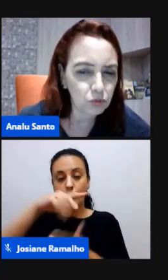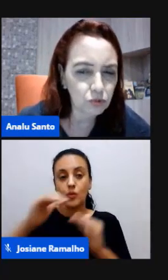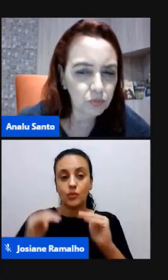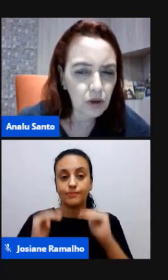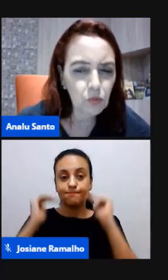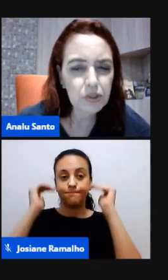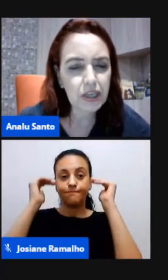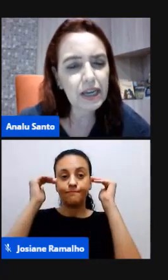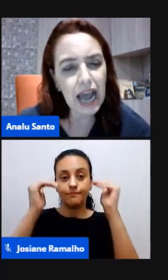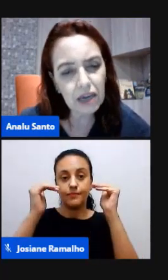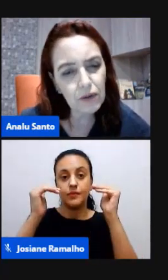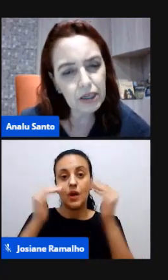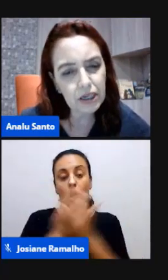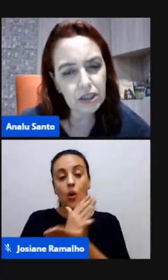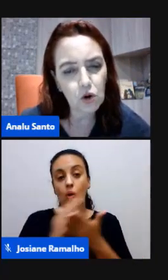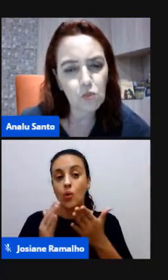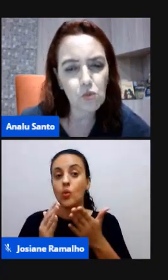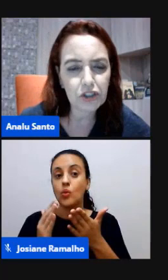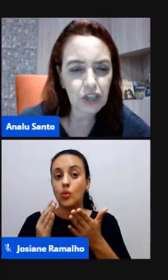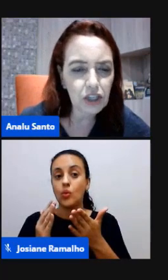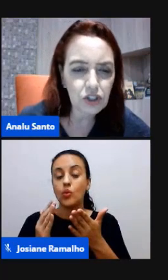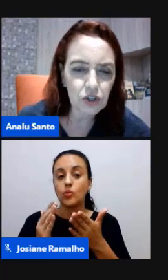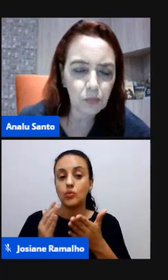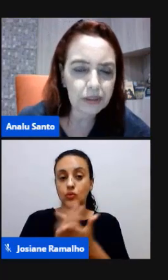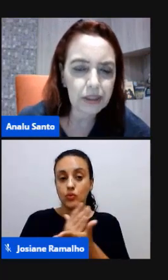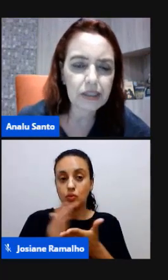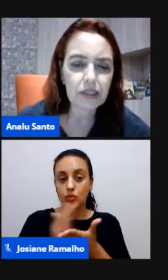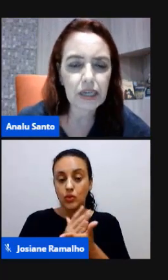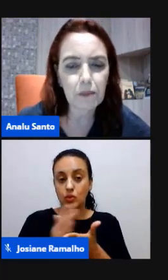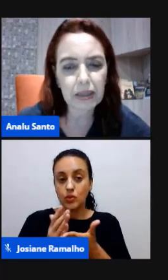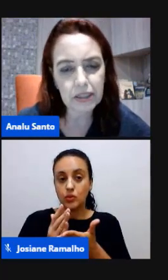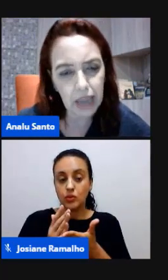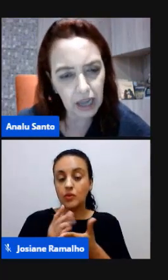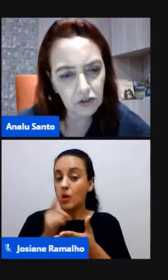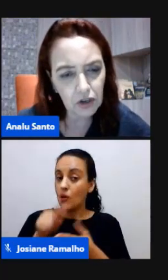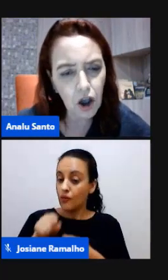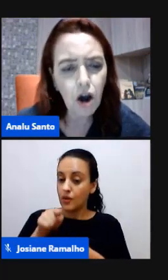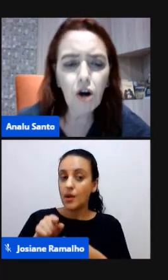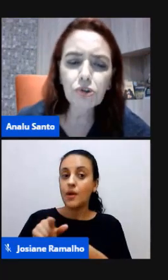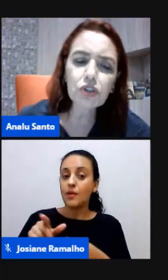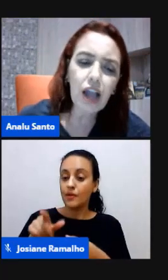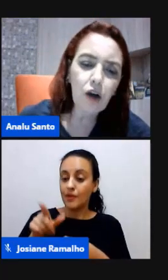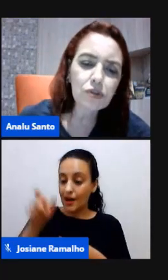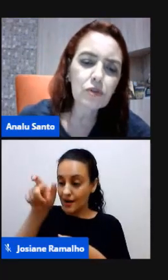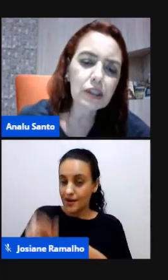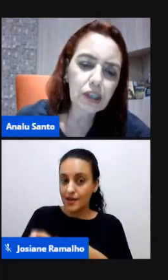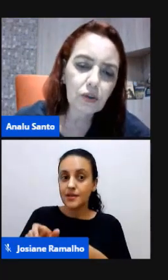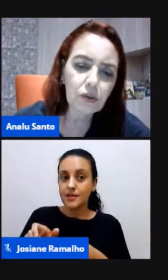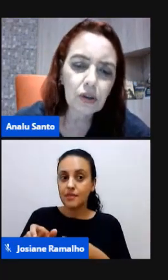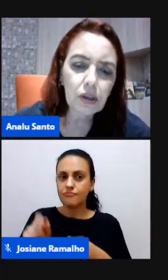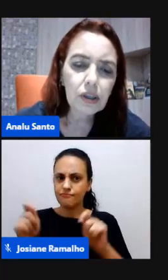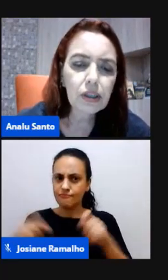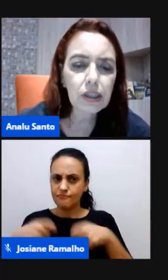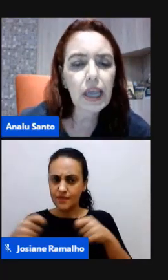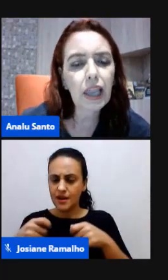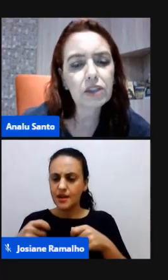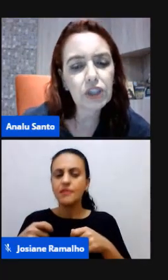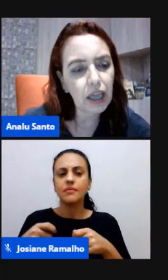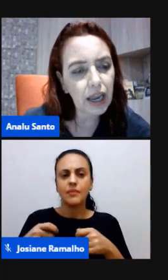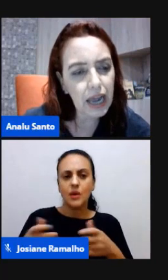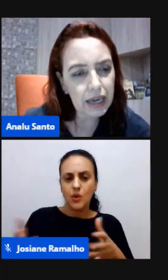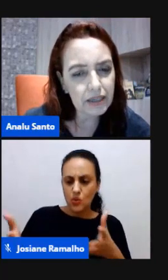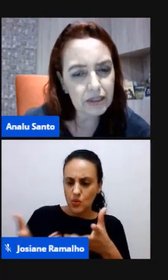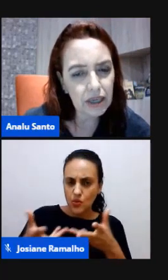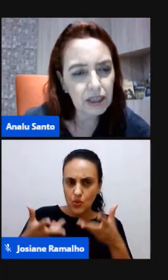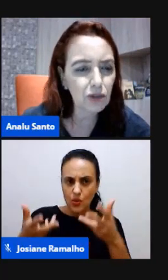esse mundo. Uns encaram a criança como um agente de competências e capacidade, outros realçam aquilo de